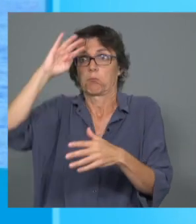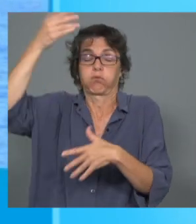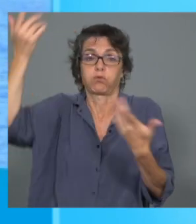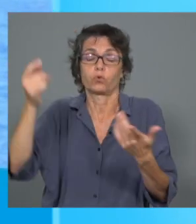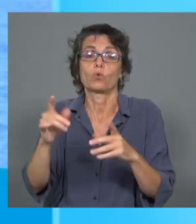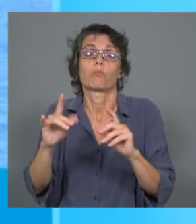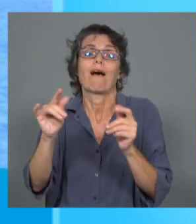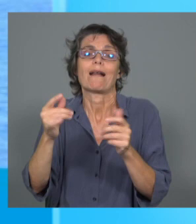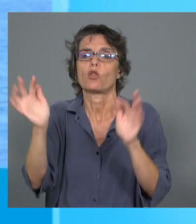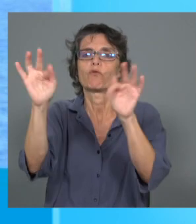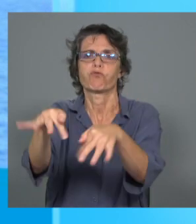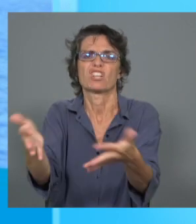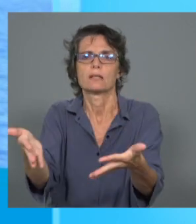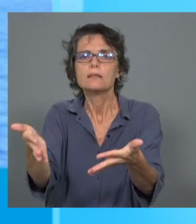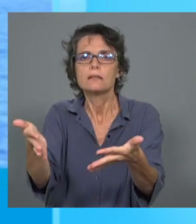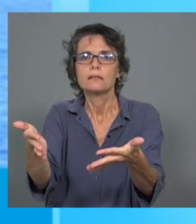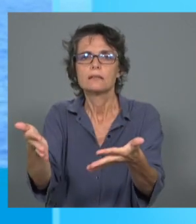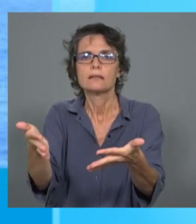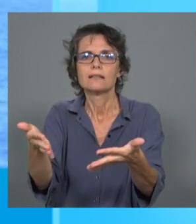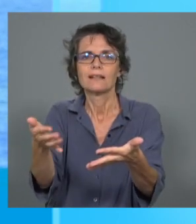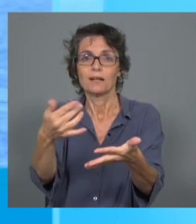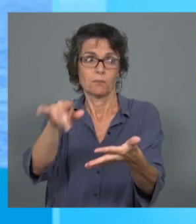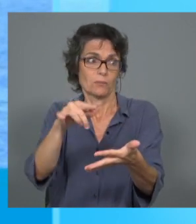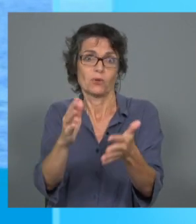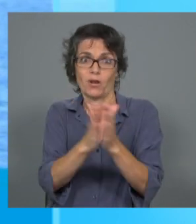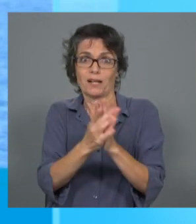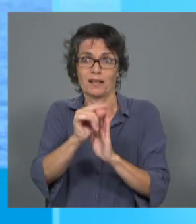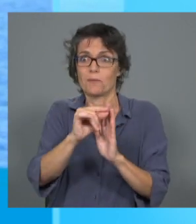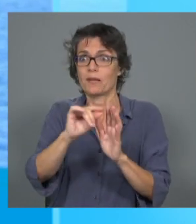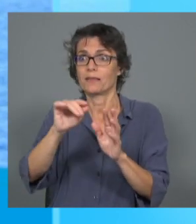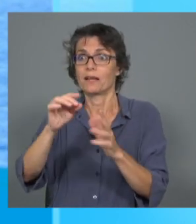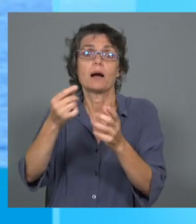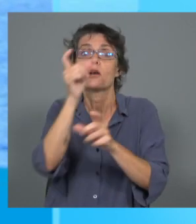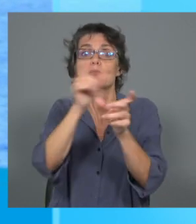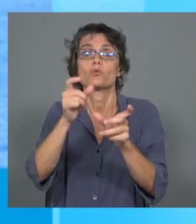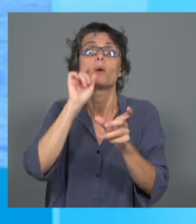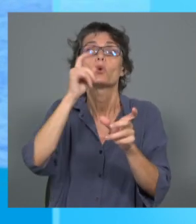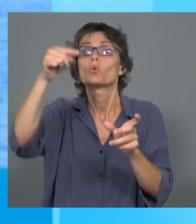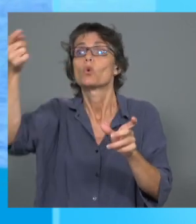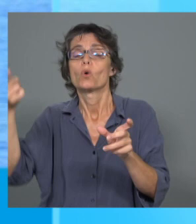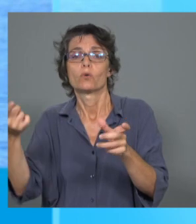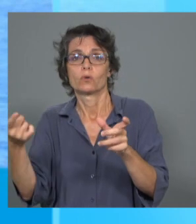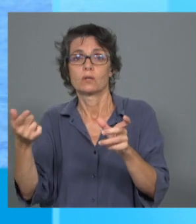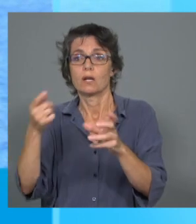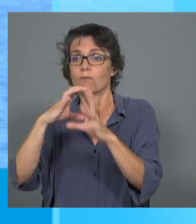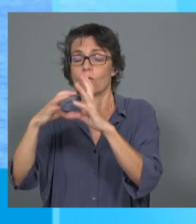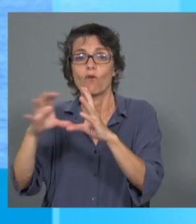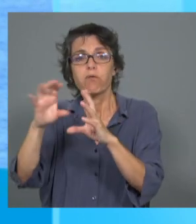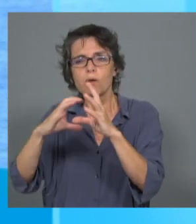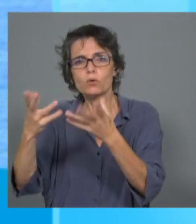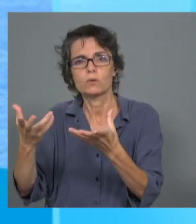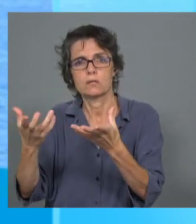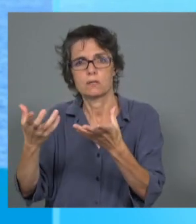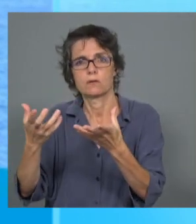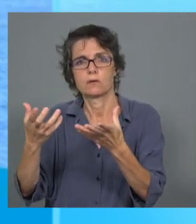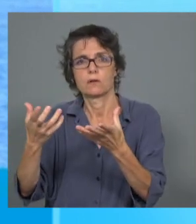acabar, mas é um dia que acabasse a rádio, tinham que ir para o outro lado. As pessoas vão, porque as pessoas precisam de comunicar e ser comunicadas,